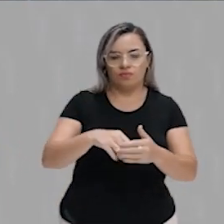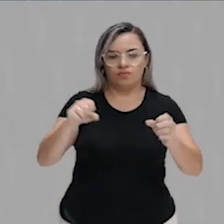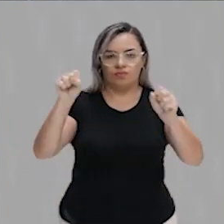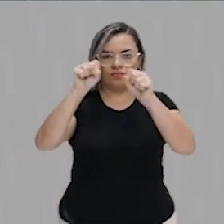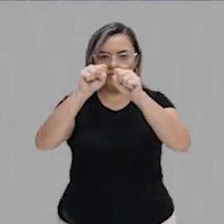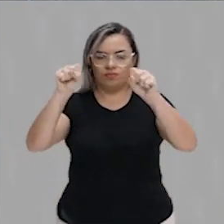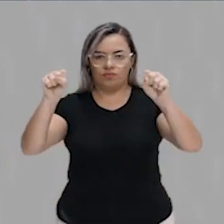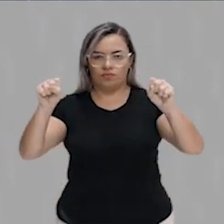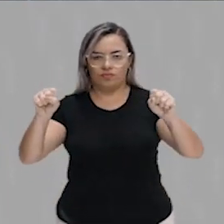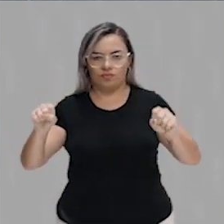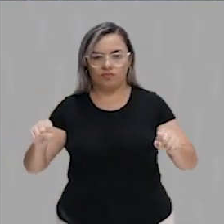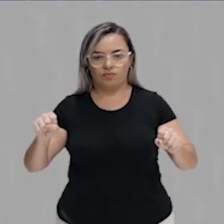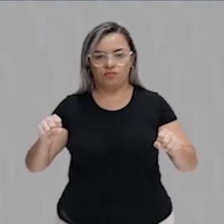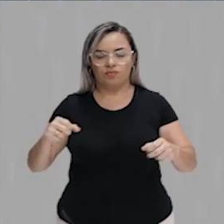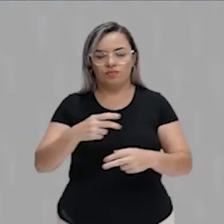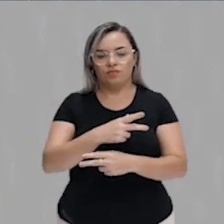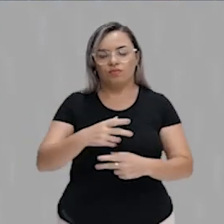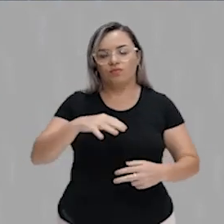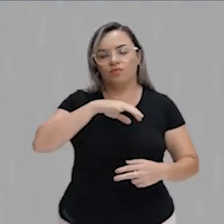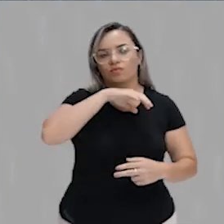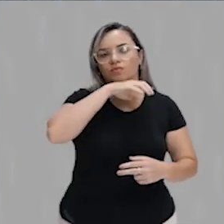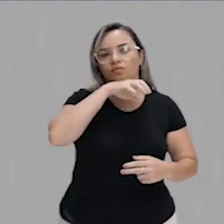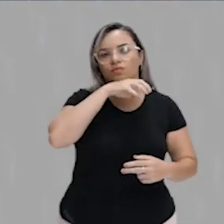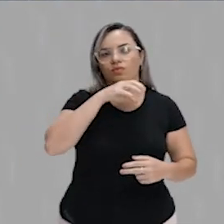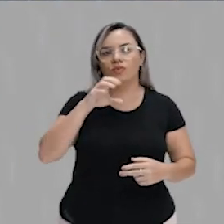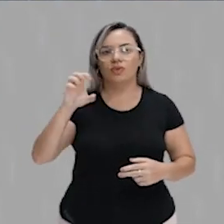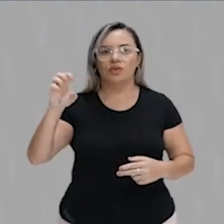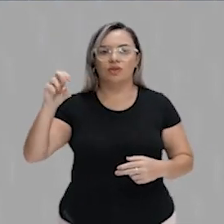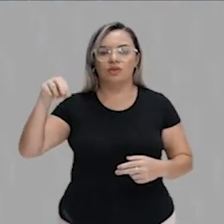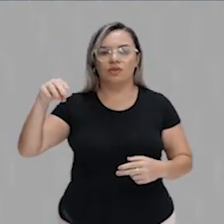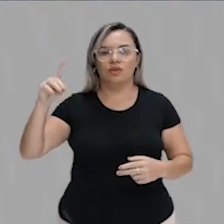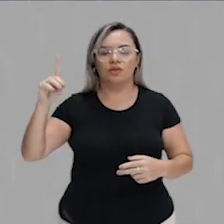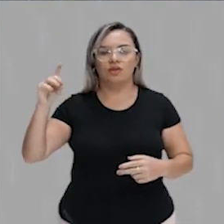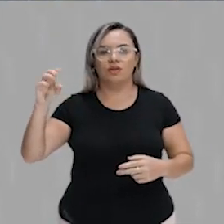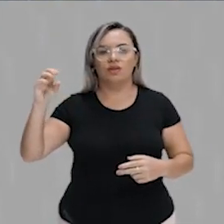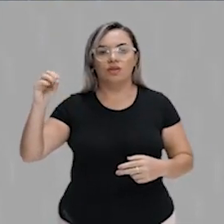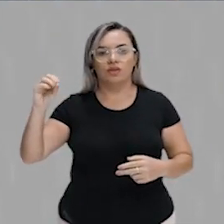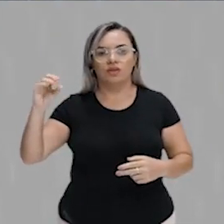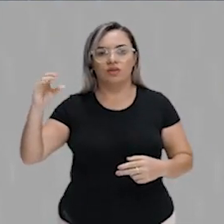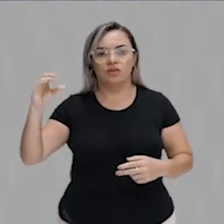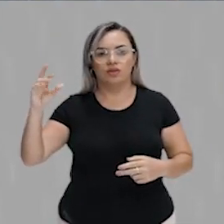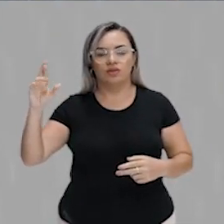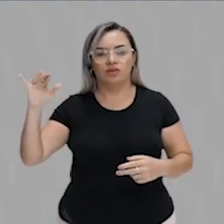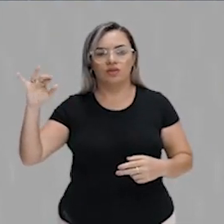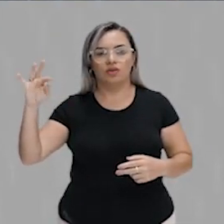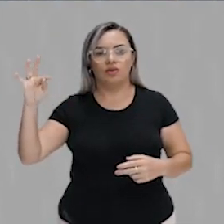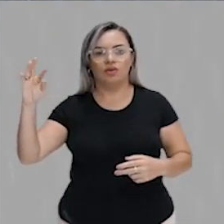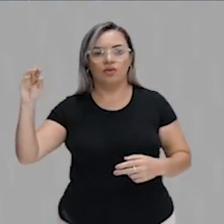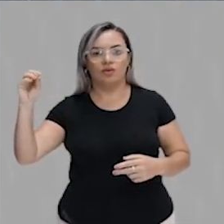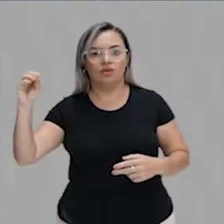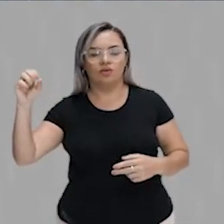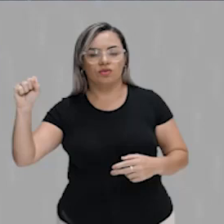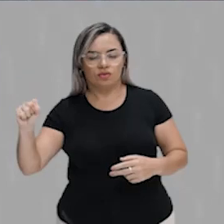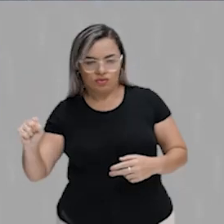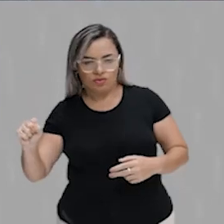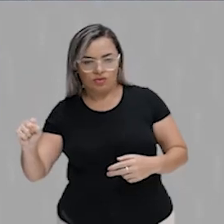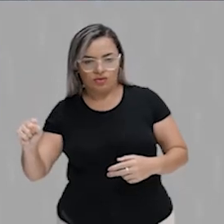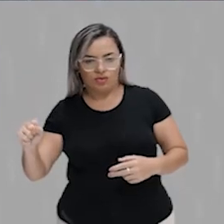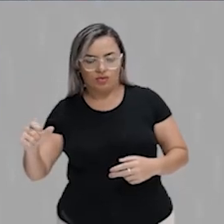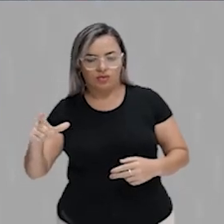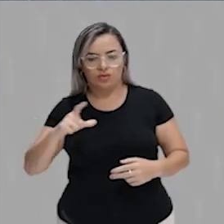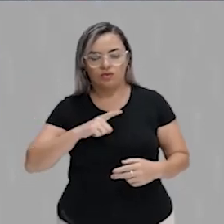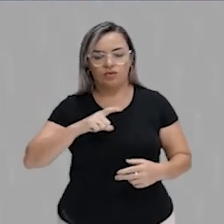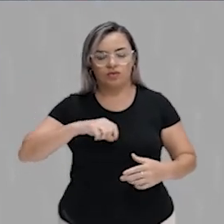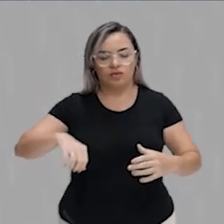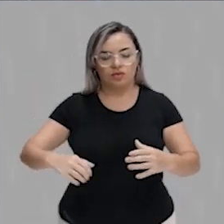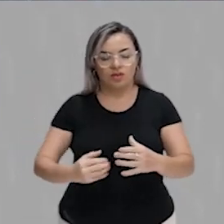endócrino nos animais, mas nas plantas não tem um sistema com essas glândulas. Então, existem regiões da planta